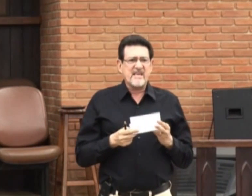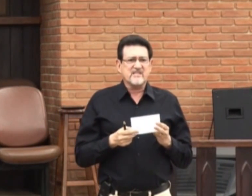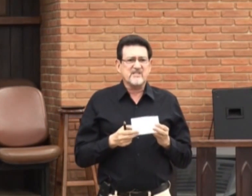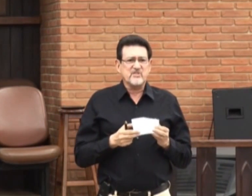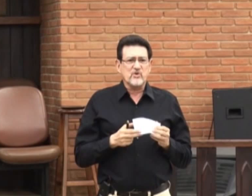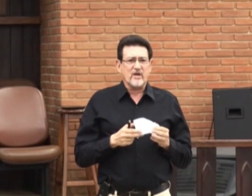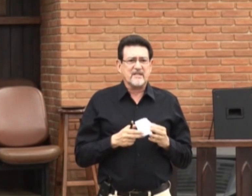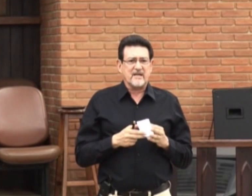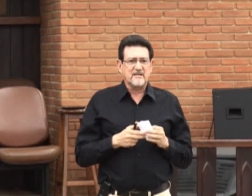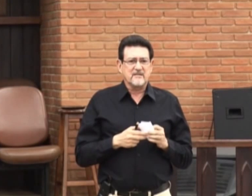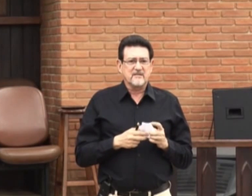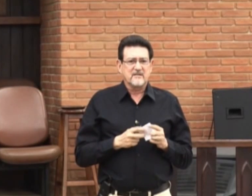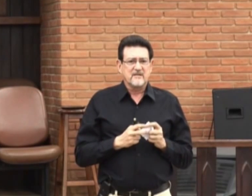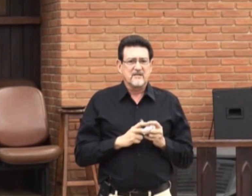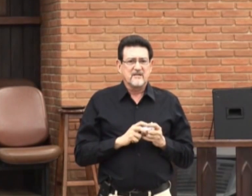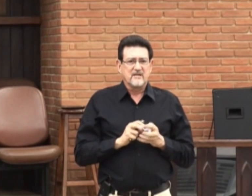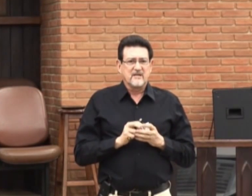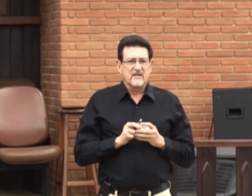Quem é esse idiota?